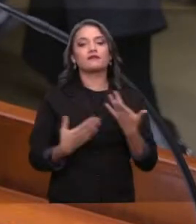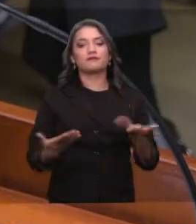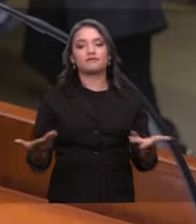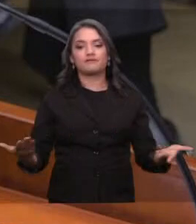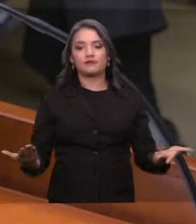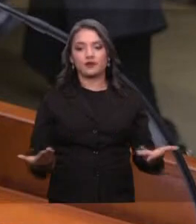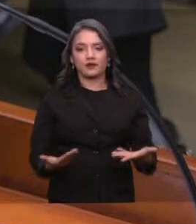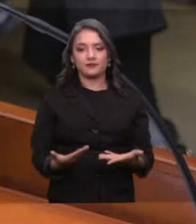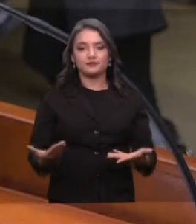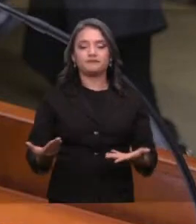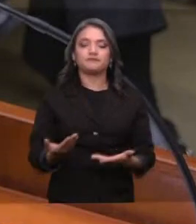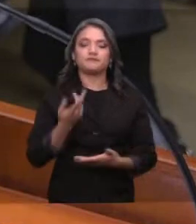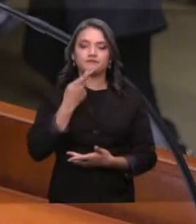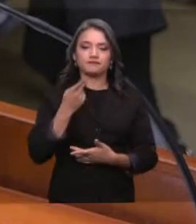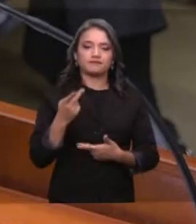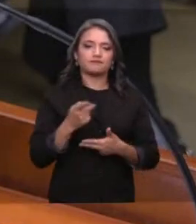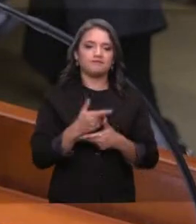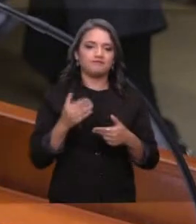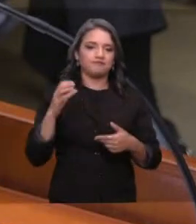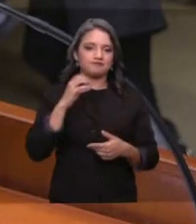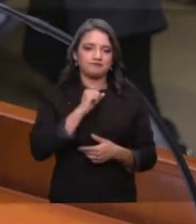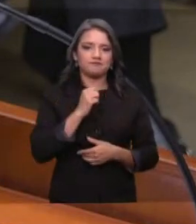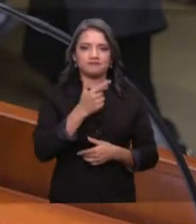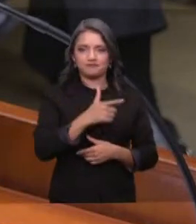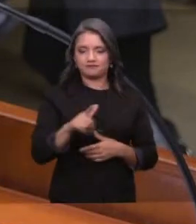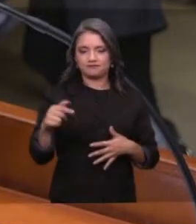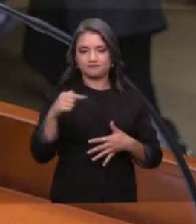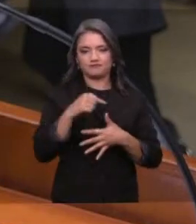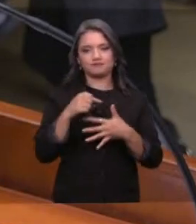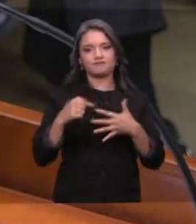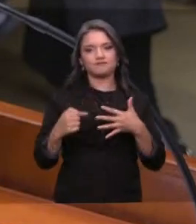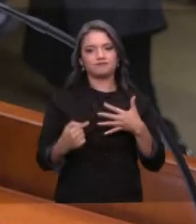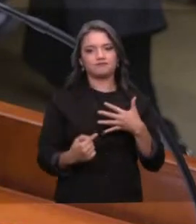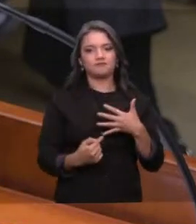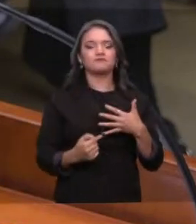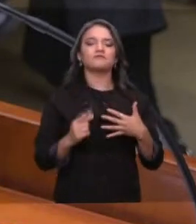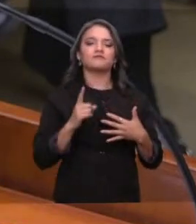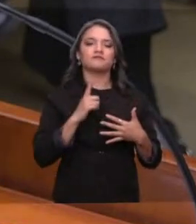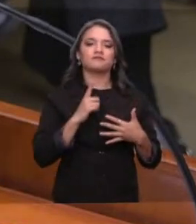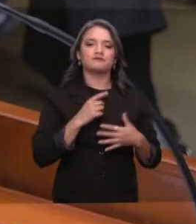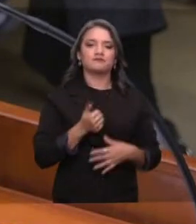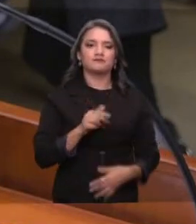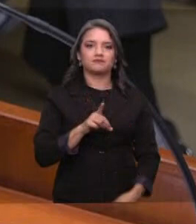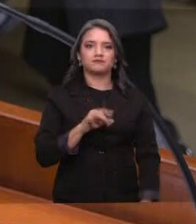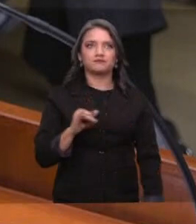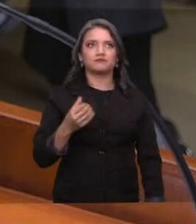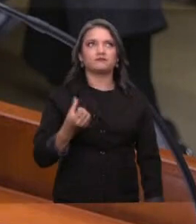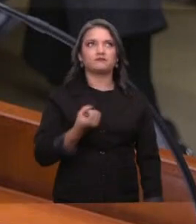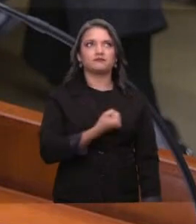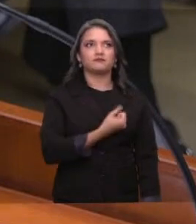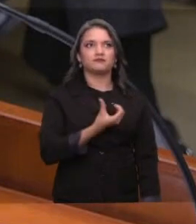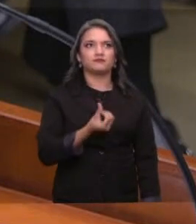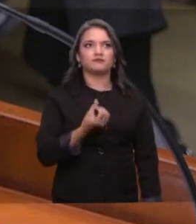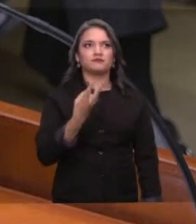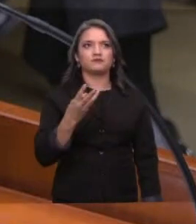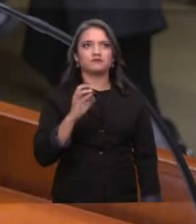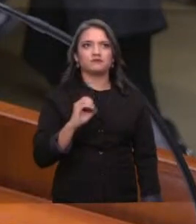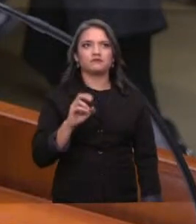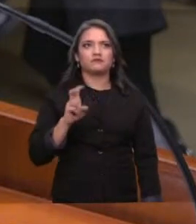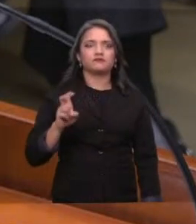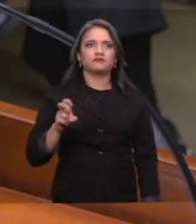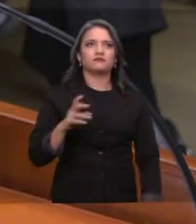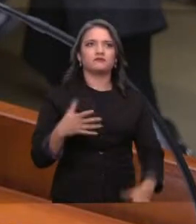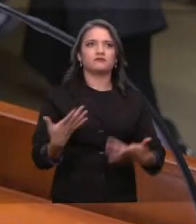passamos a breves considerações sobre os demais pontos tratados tão somente na DI número 6305. Em